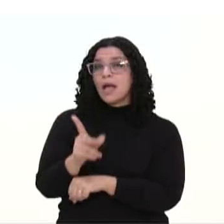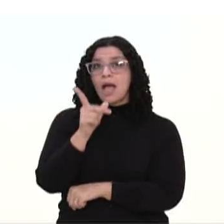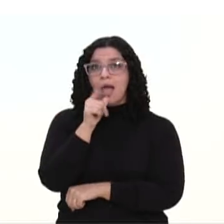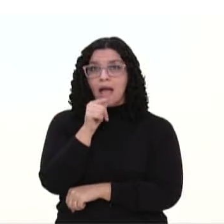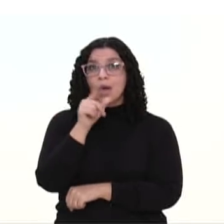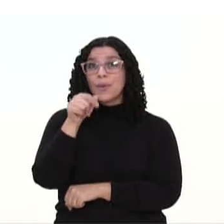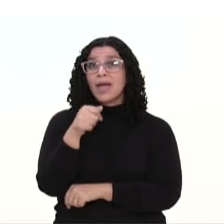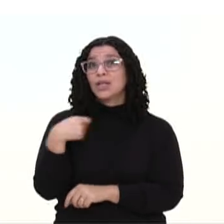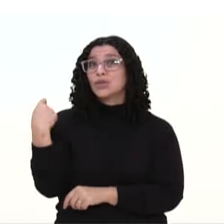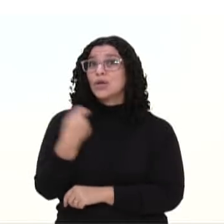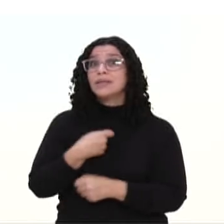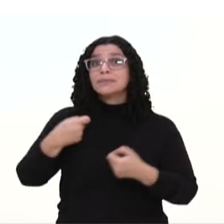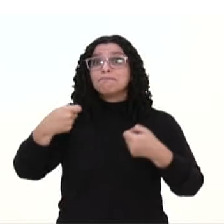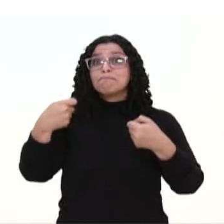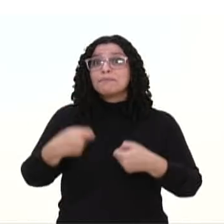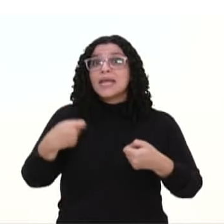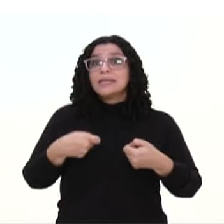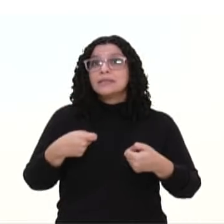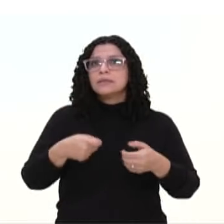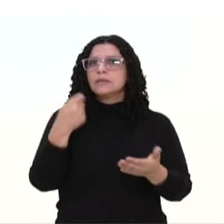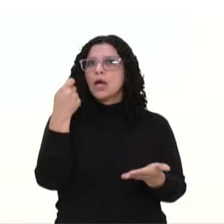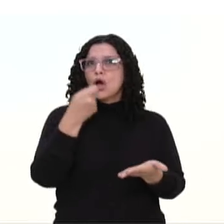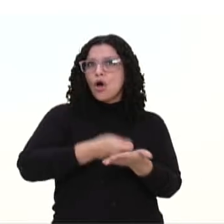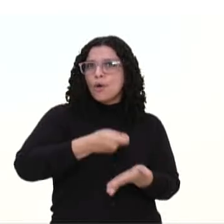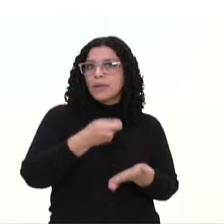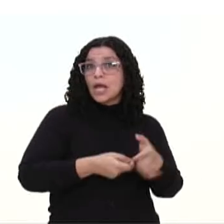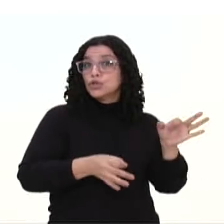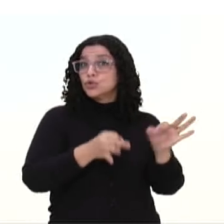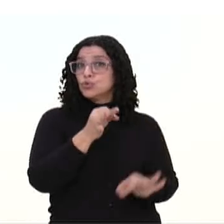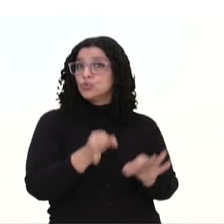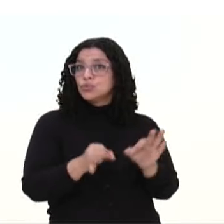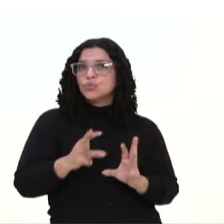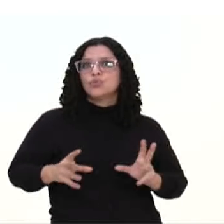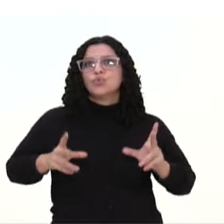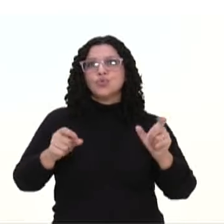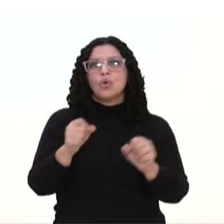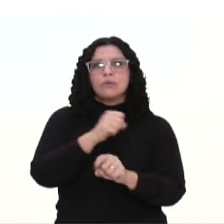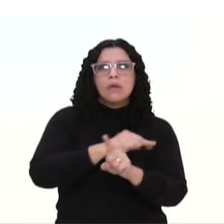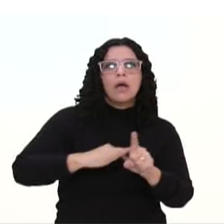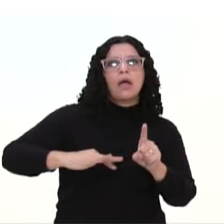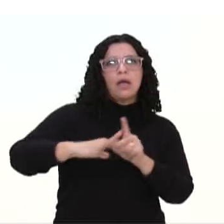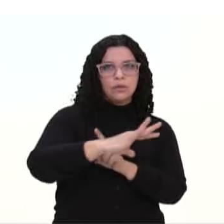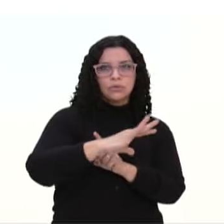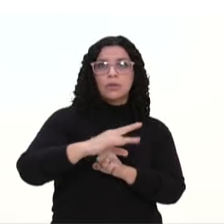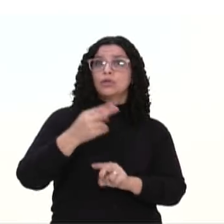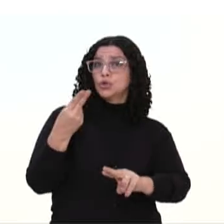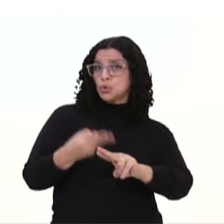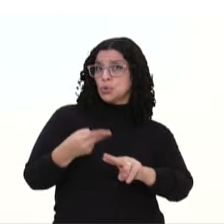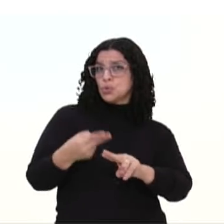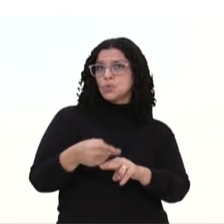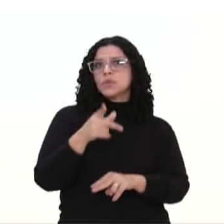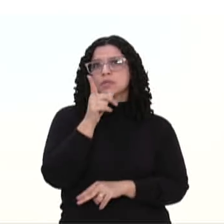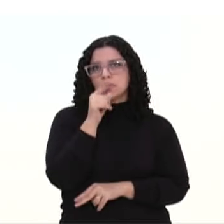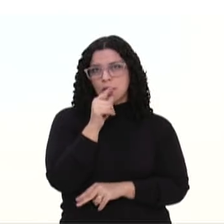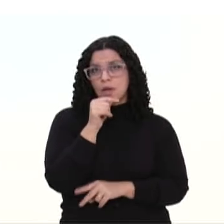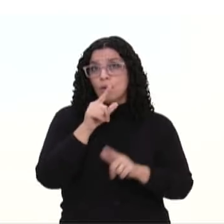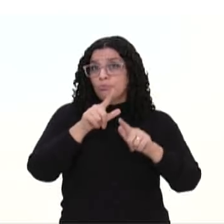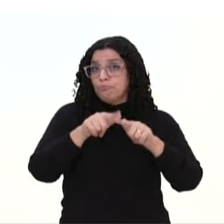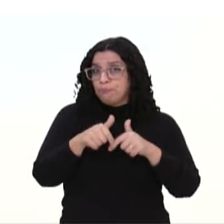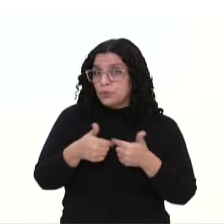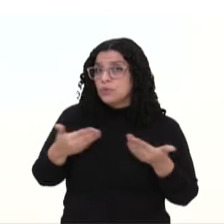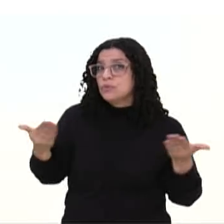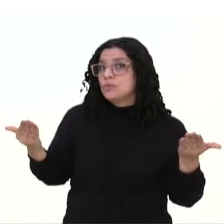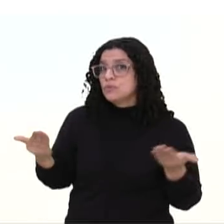constitui uma obrigação jurídica para todo o grupo social que a utiliza. Essa